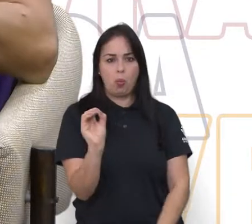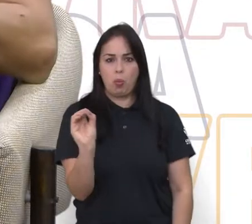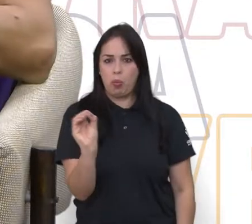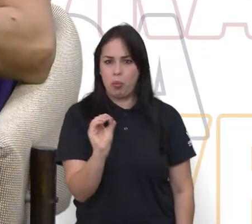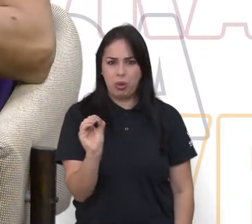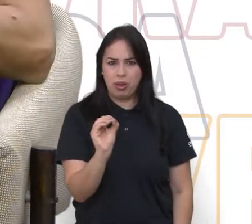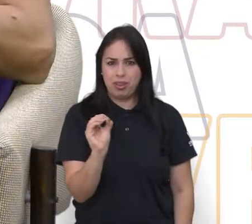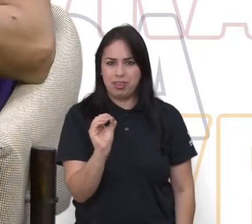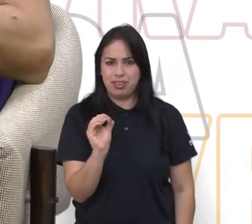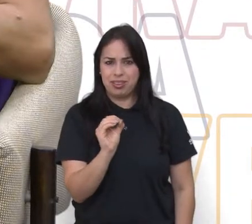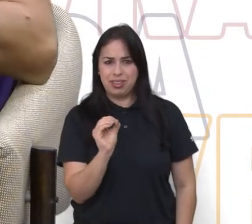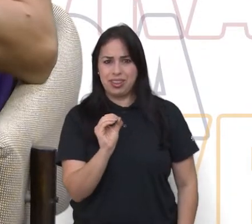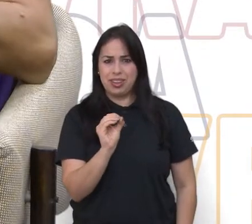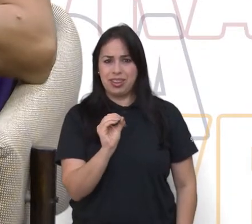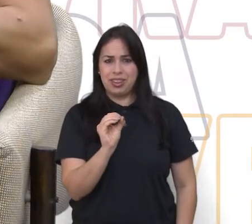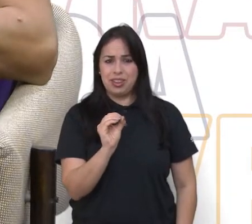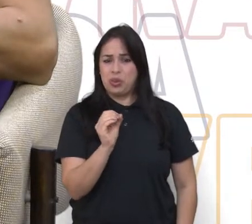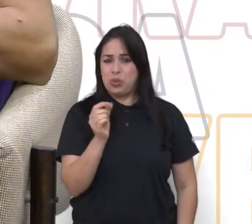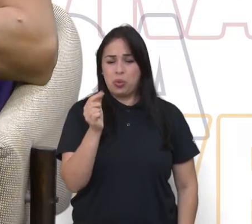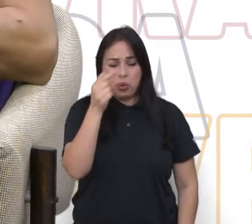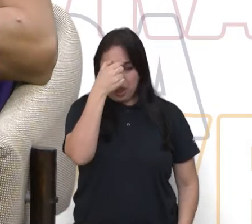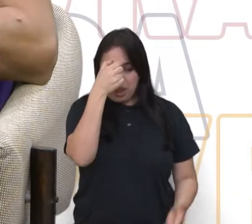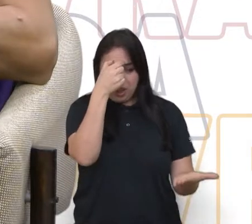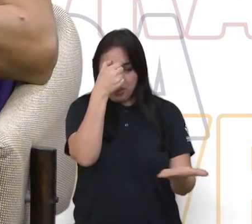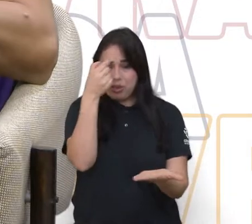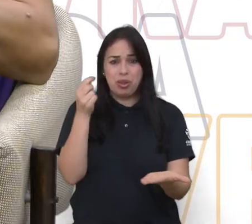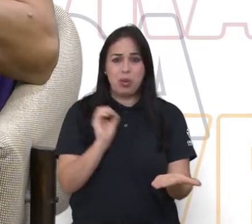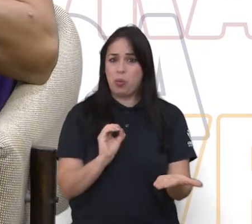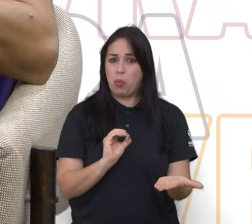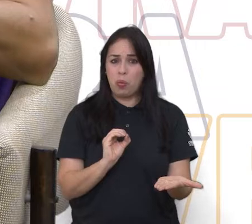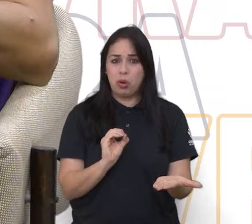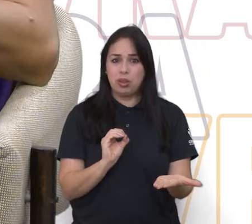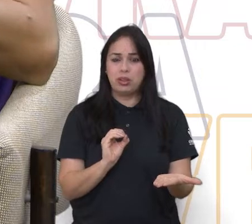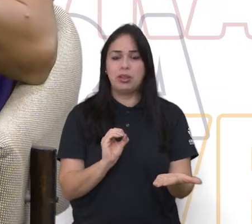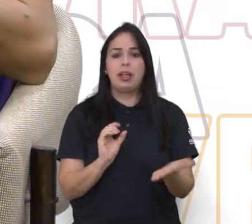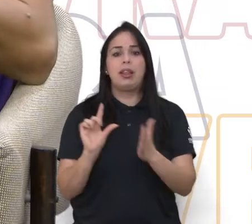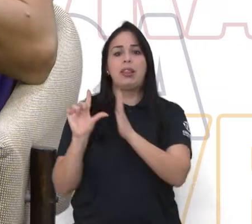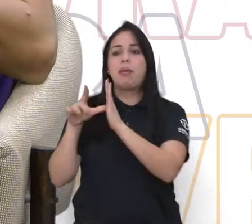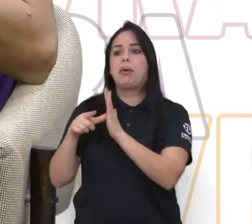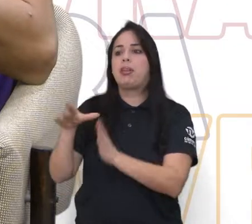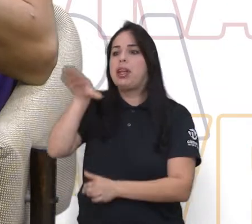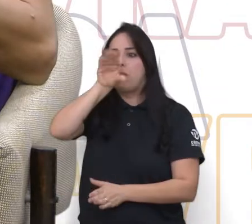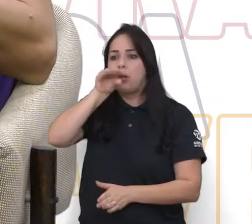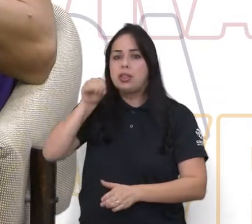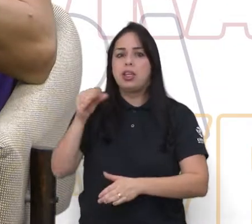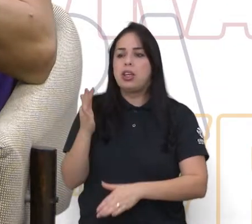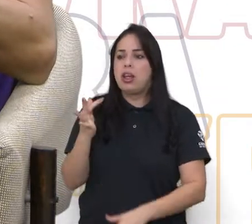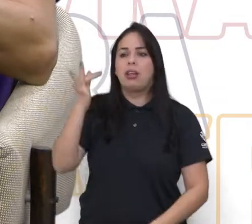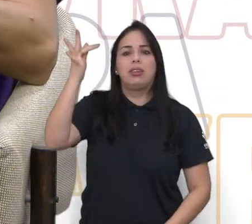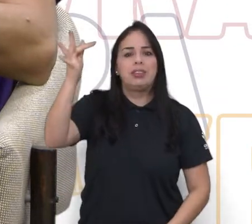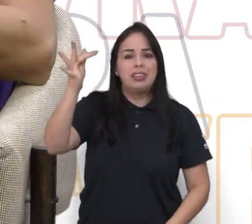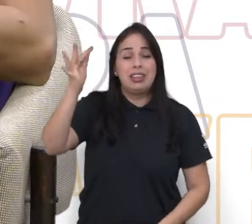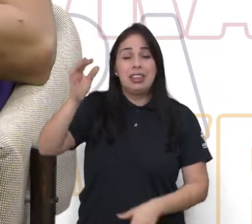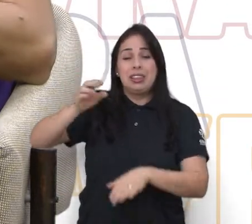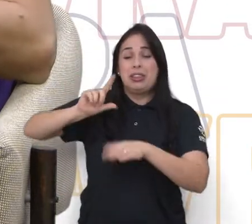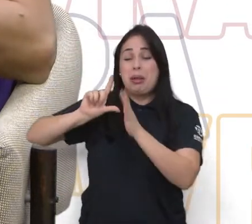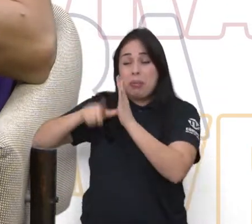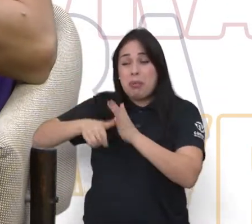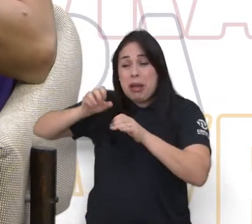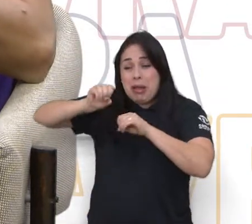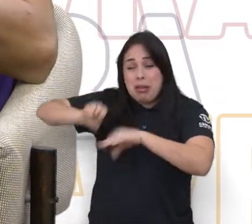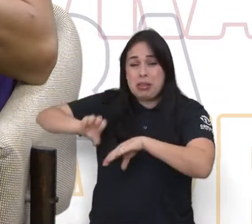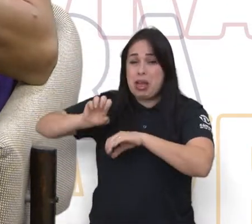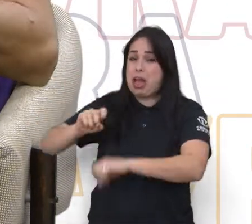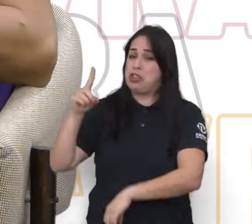esse olhar mais consciente com relação ao meio ambiente, você pega um adolescente ou um adulto, para você inserir esse